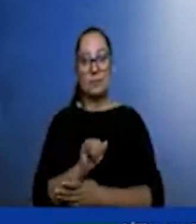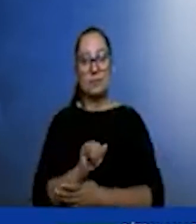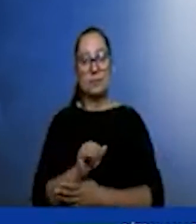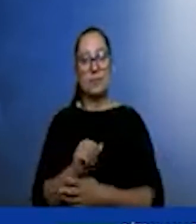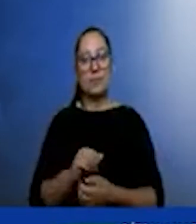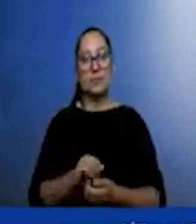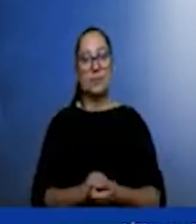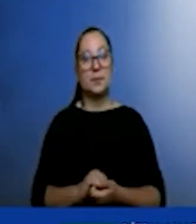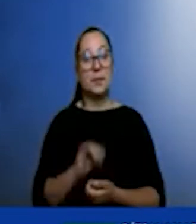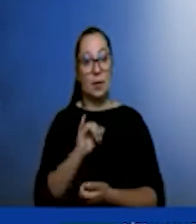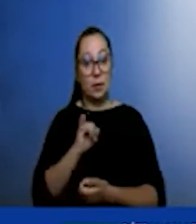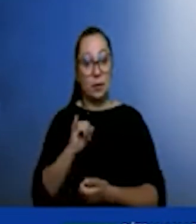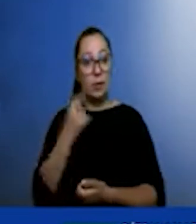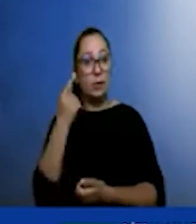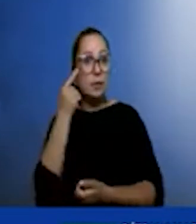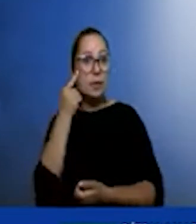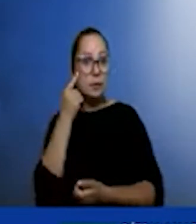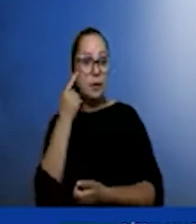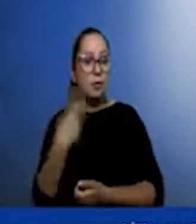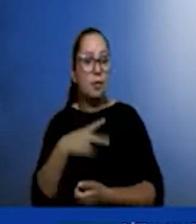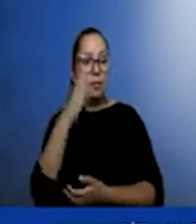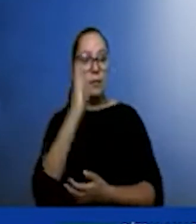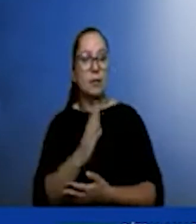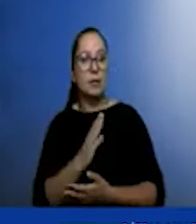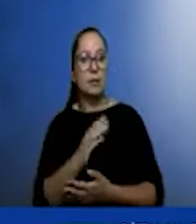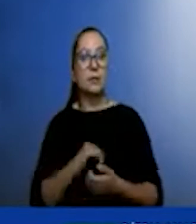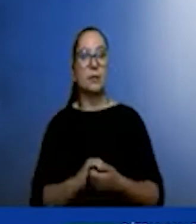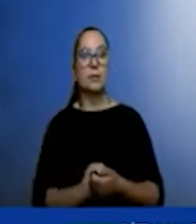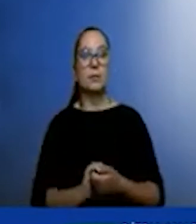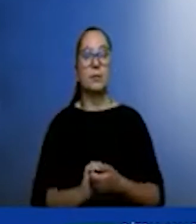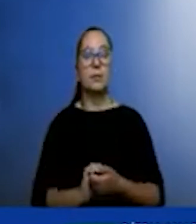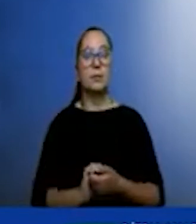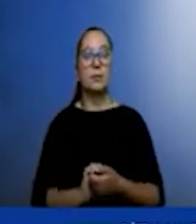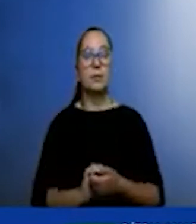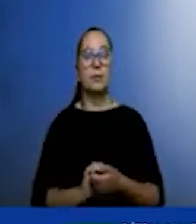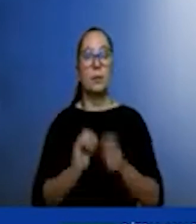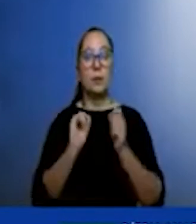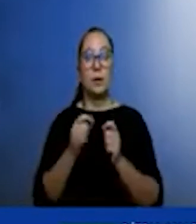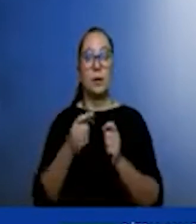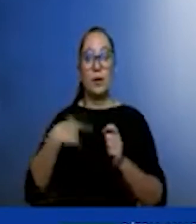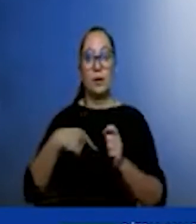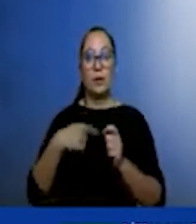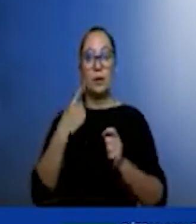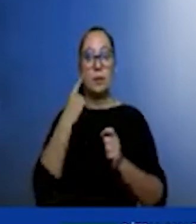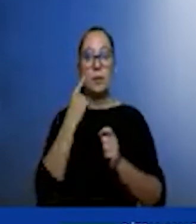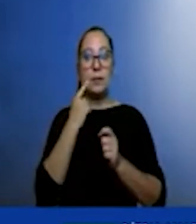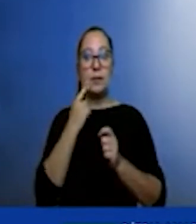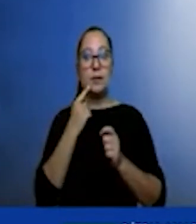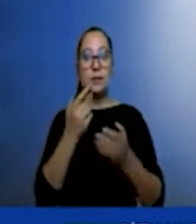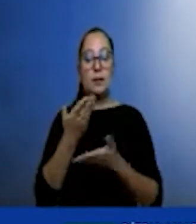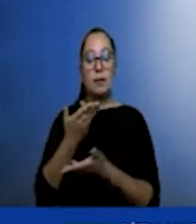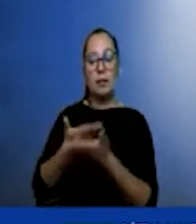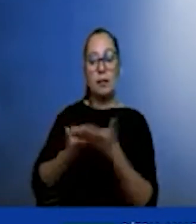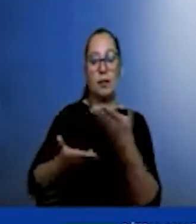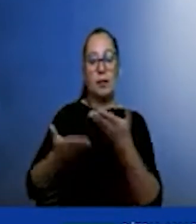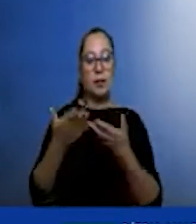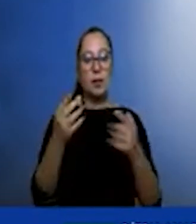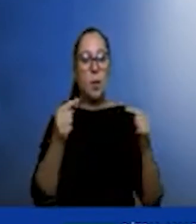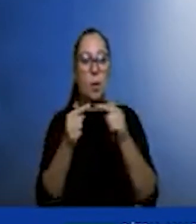importante a gente ter na cabeça no Brasil é que, da mesma forma que a gente está falando muito aqui em integração, em combinação,